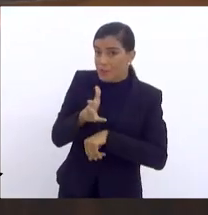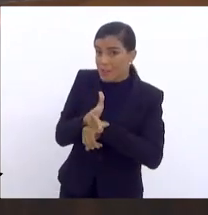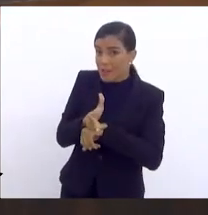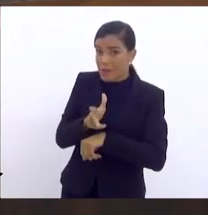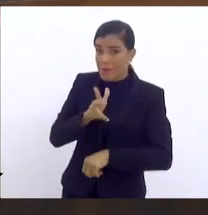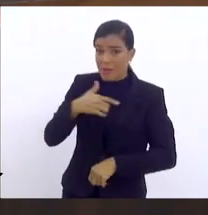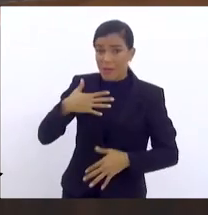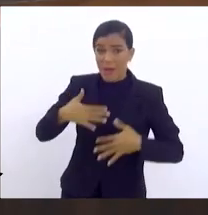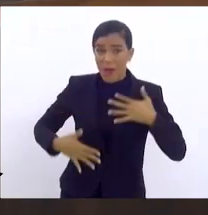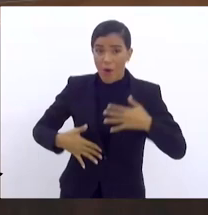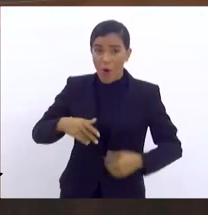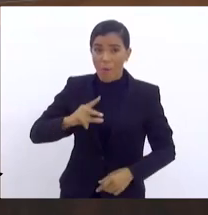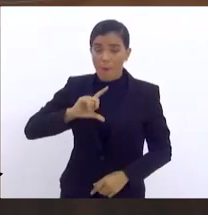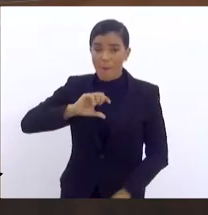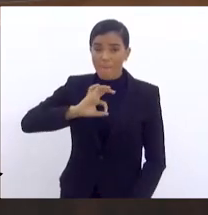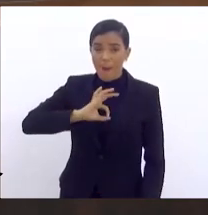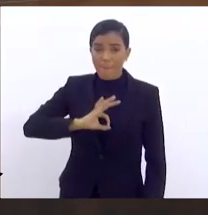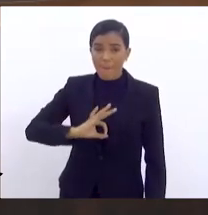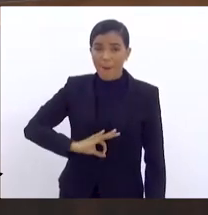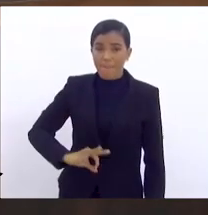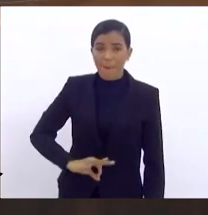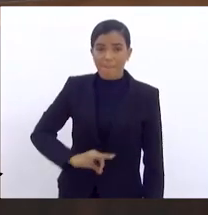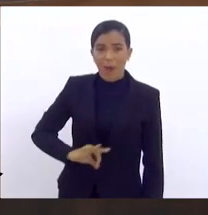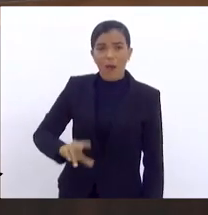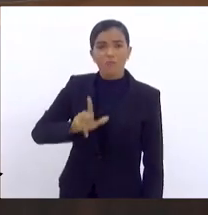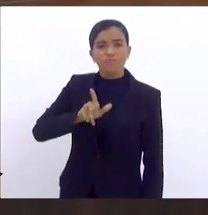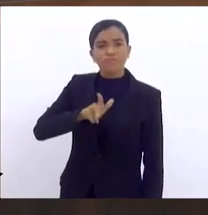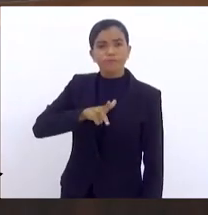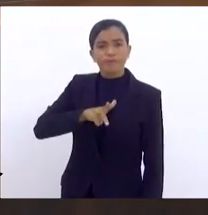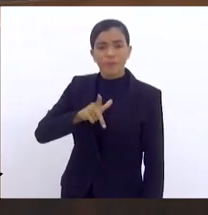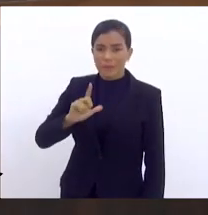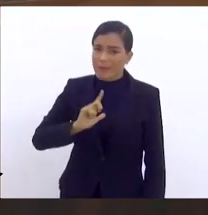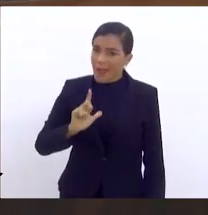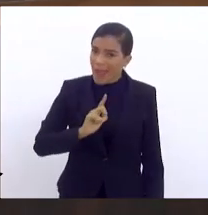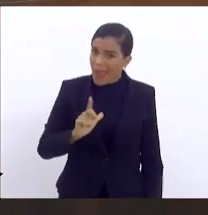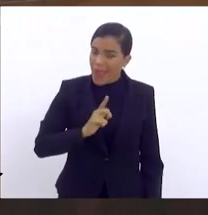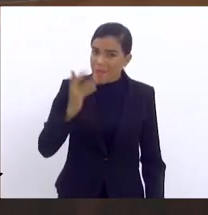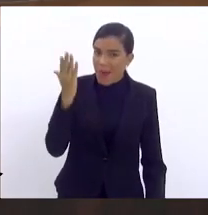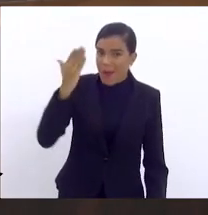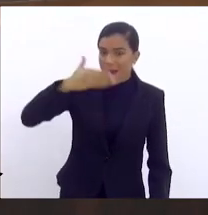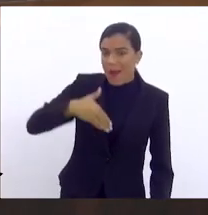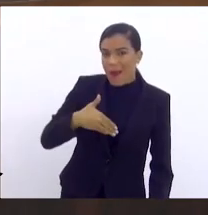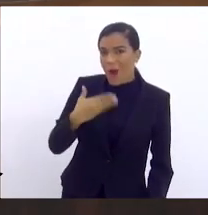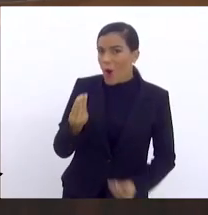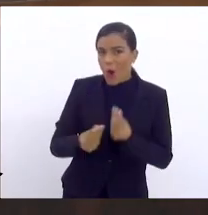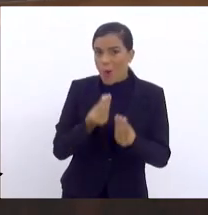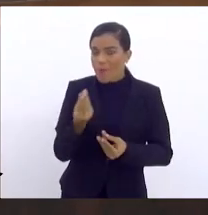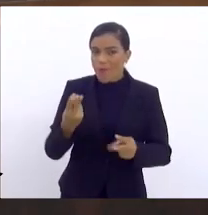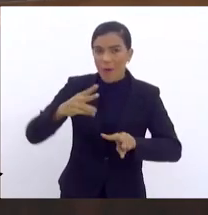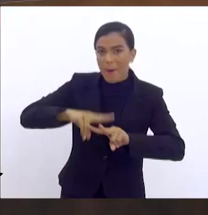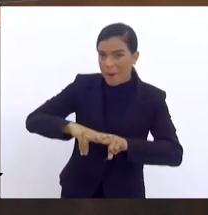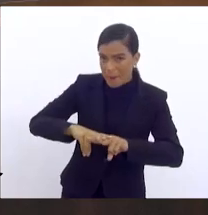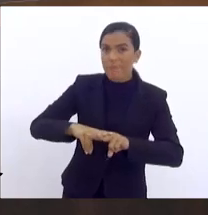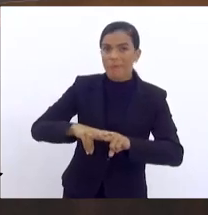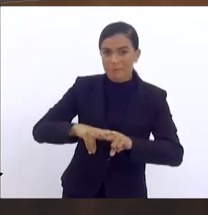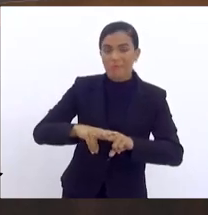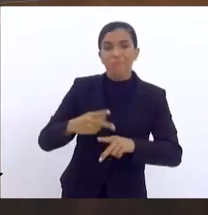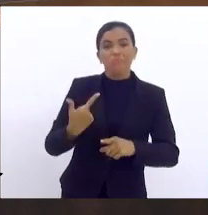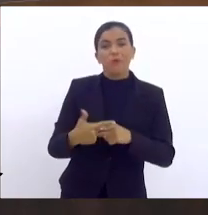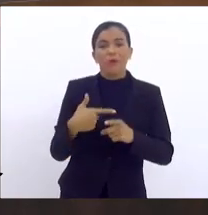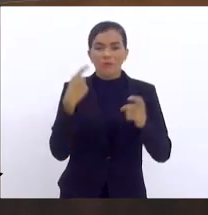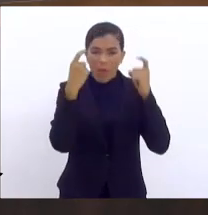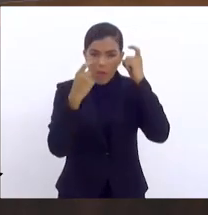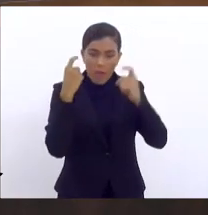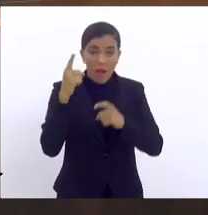não é isso tem até câmera na farda do policial lucidar aquela ocorrência que o policial fez ali que é uma preocupação a gente vê